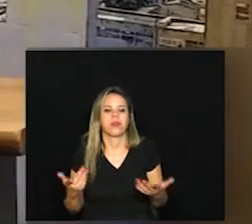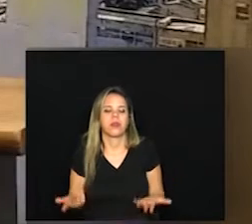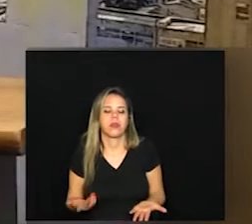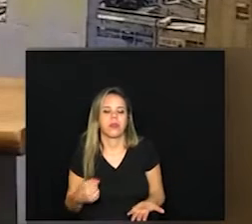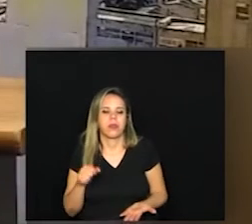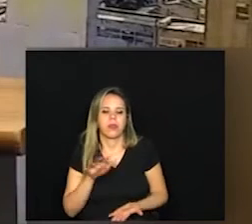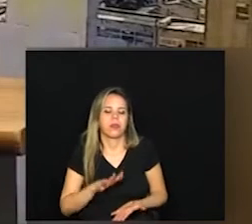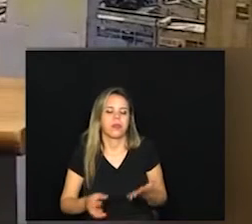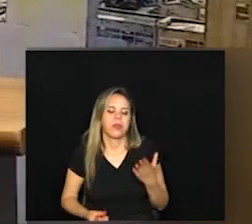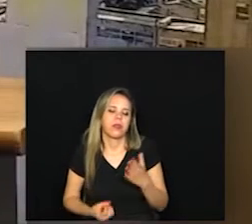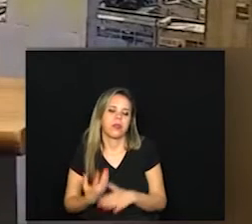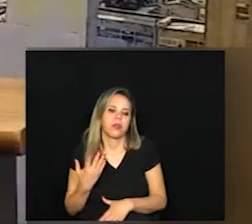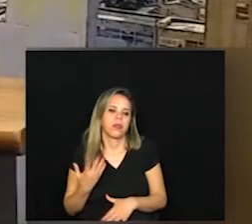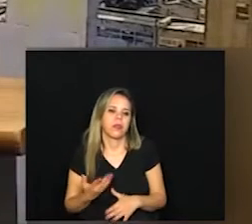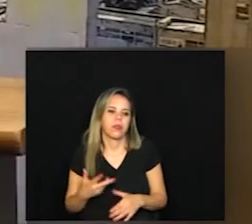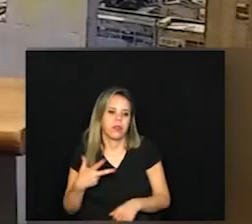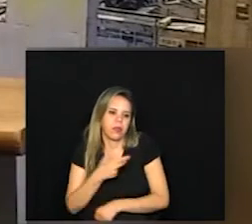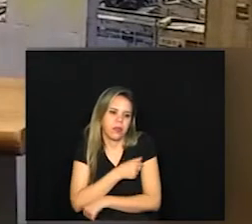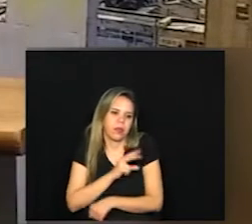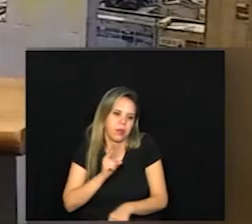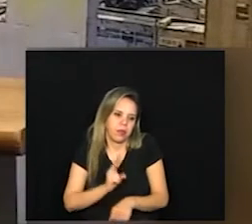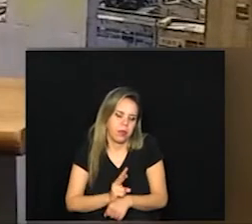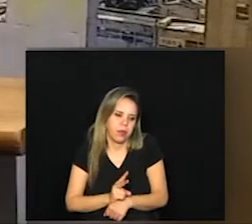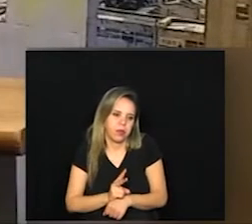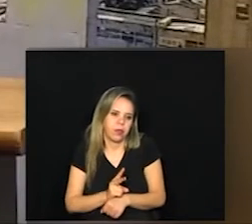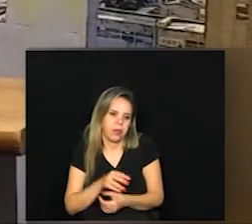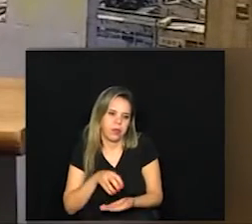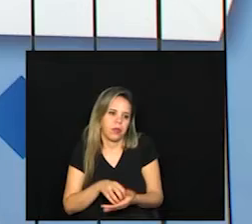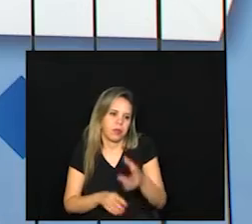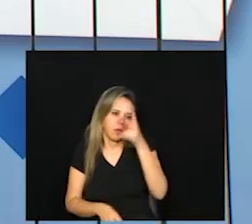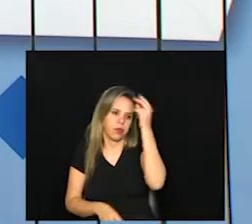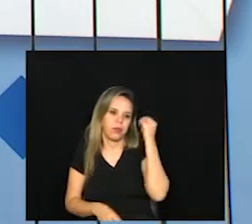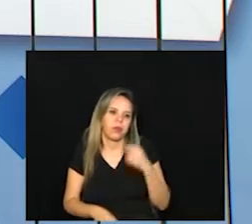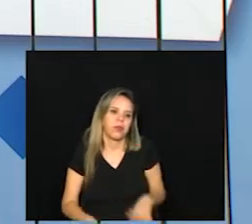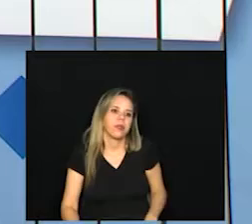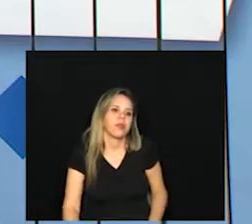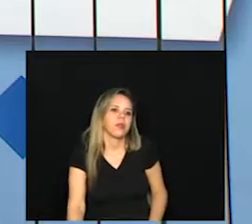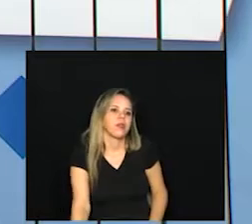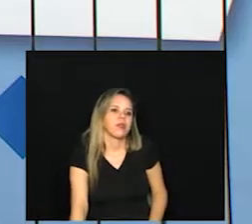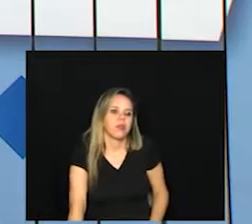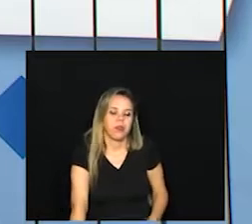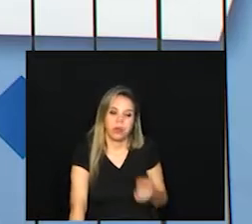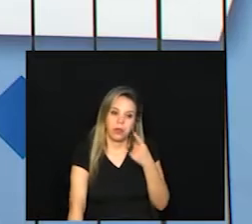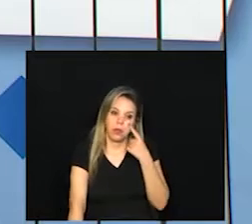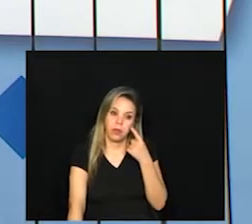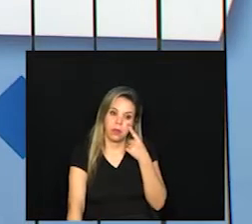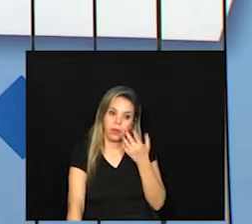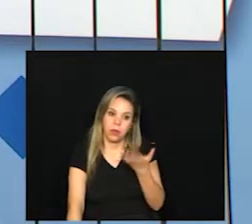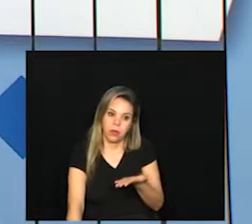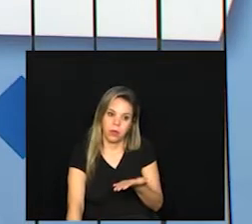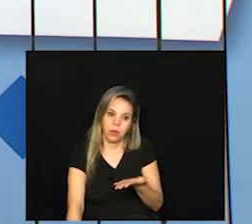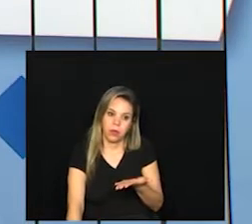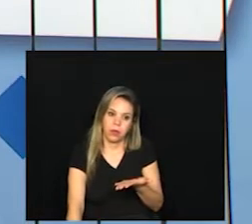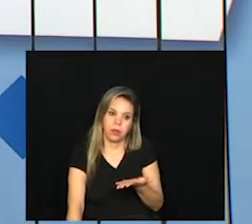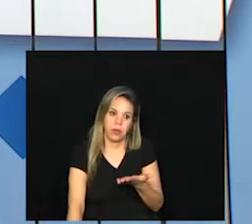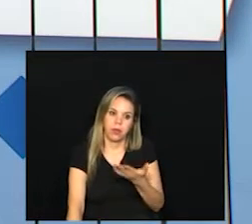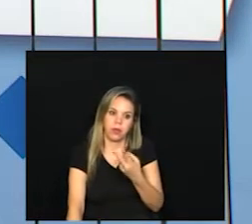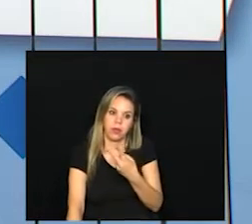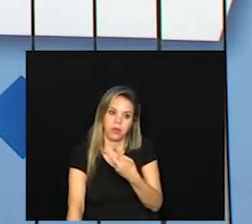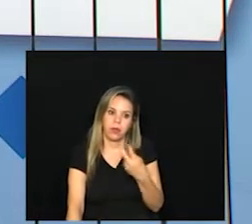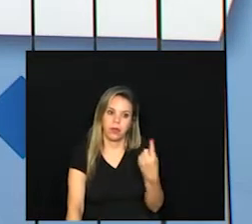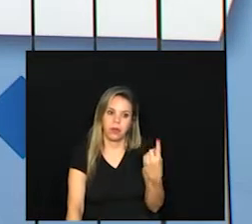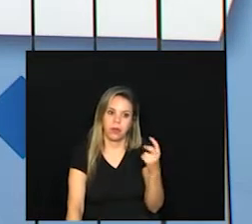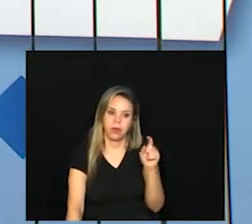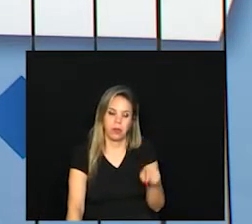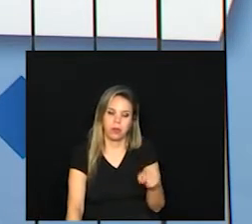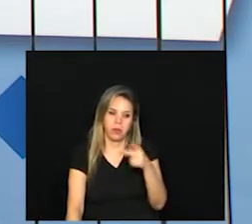regra geral de quem está vacinando na rede pública. Olha, como a gente viu aí, são mais de 21